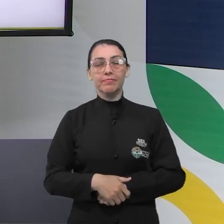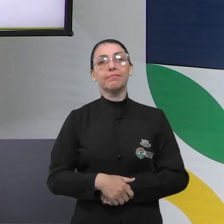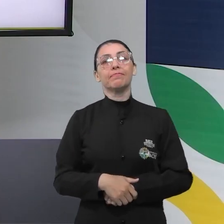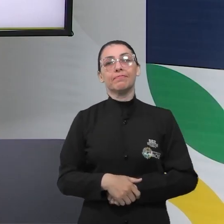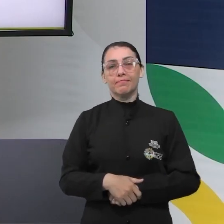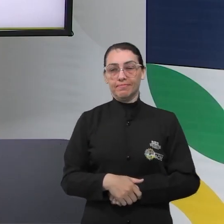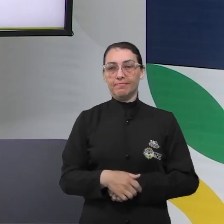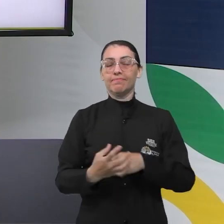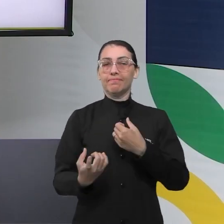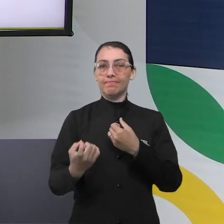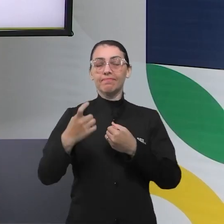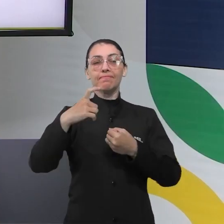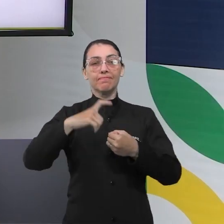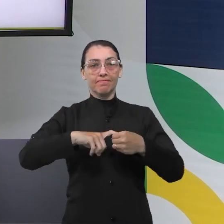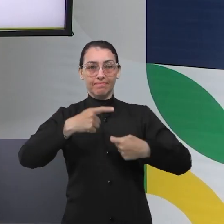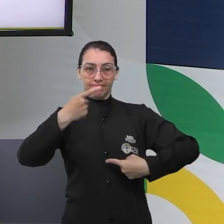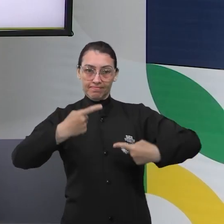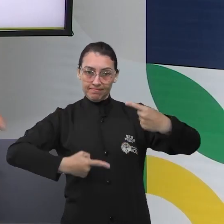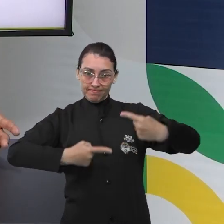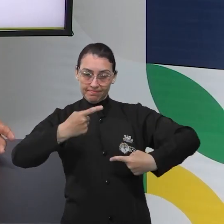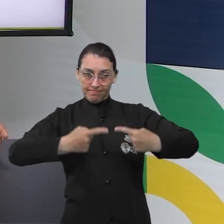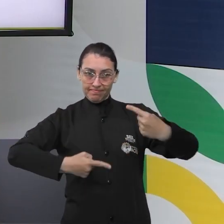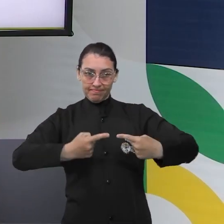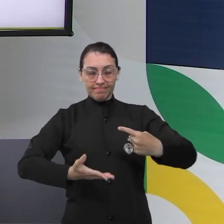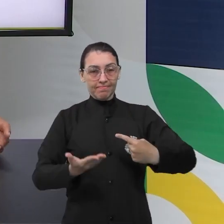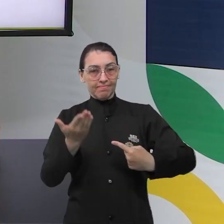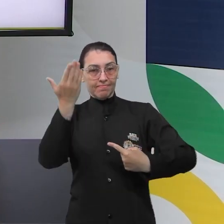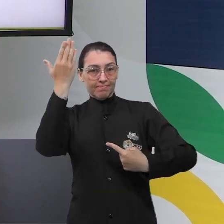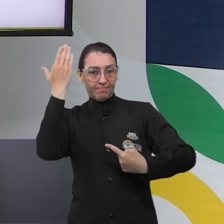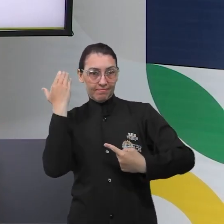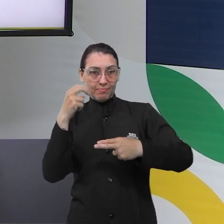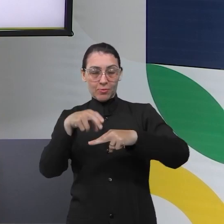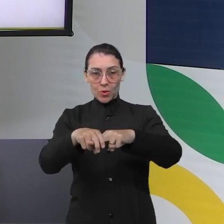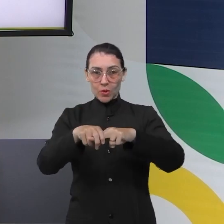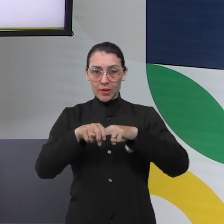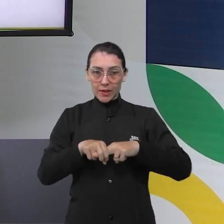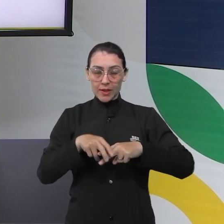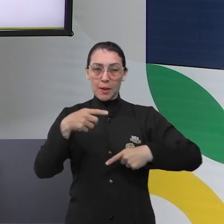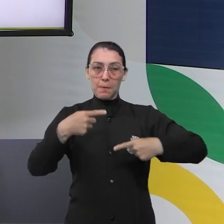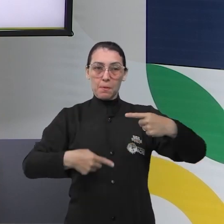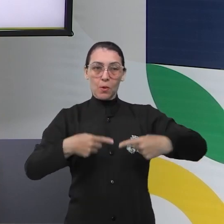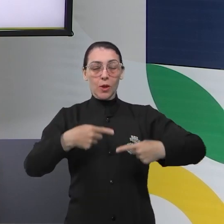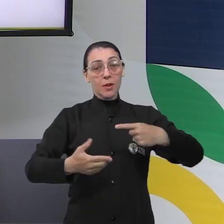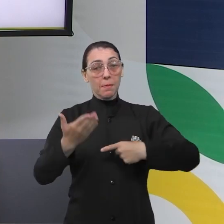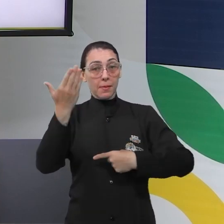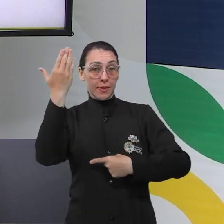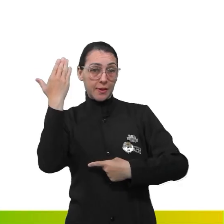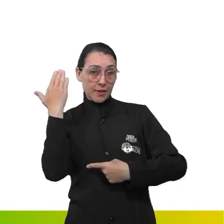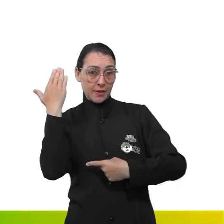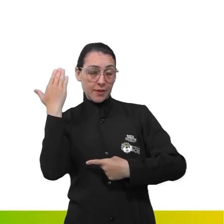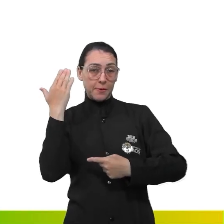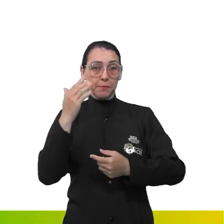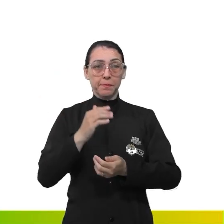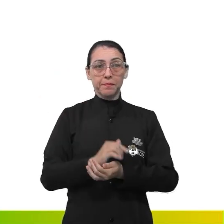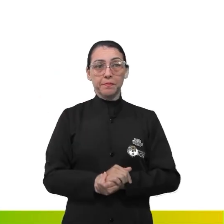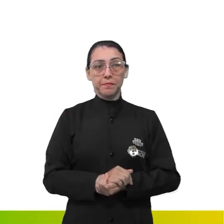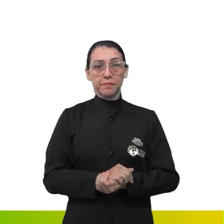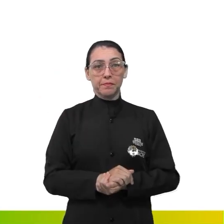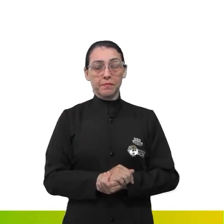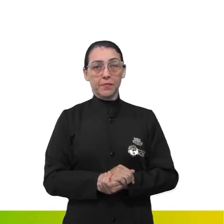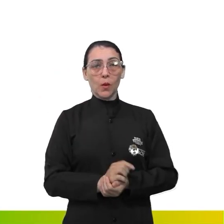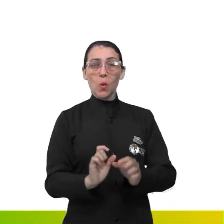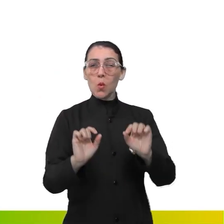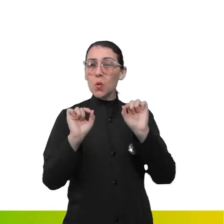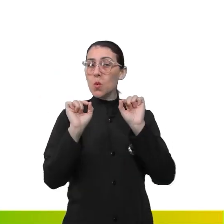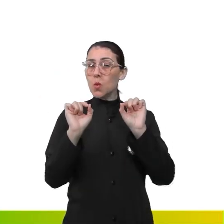estamos voltando à política na antiguidade, portanto, à política clássica. Então, o